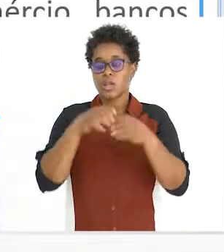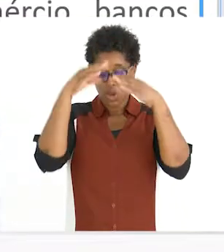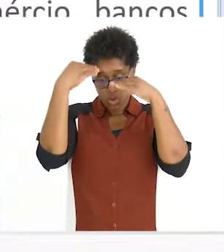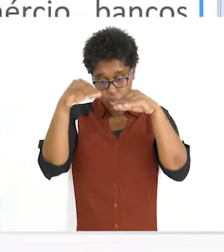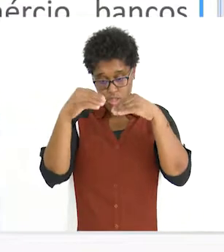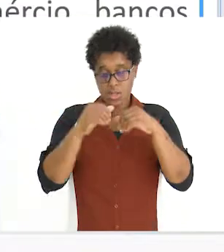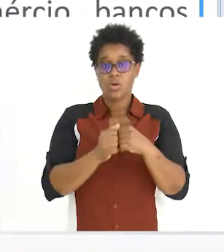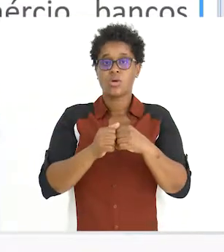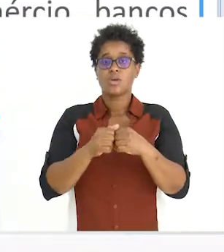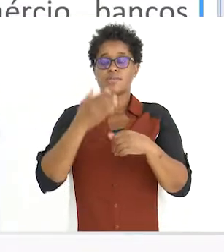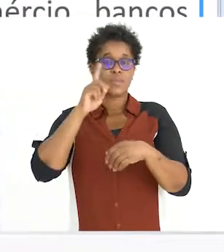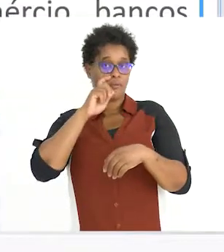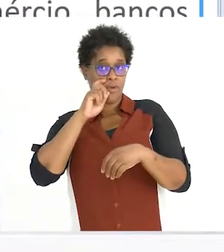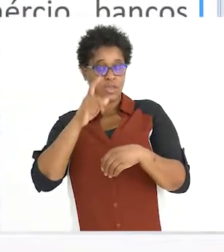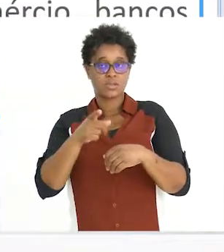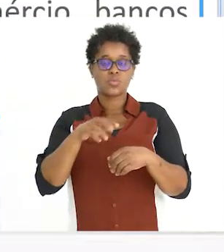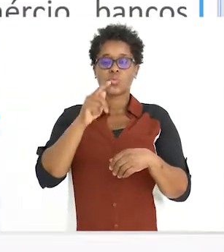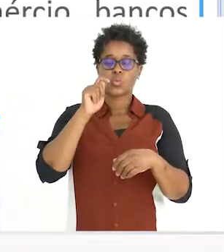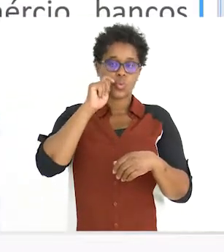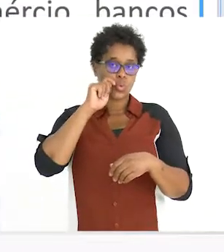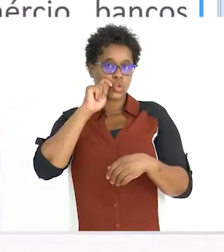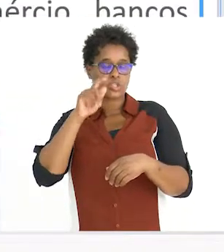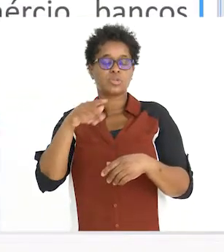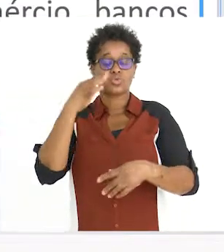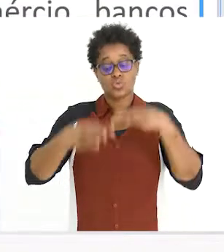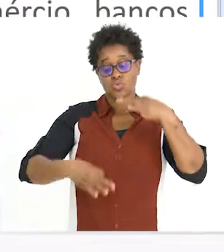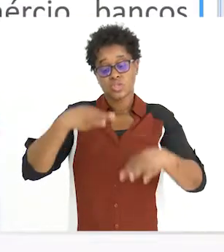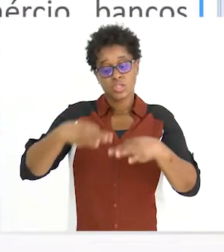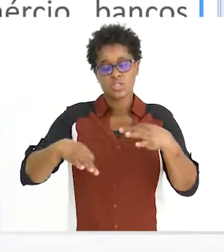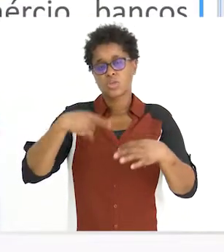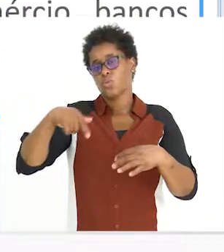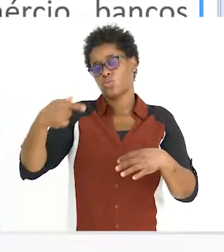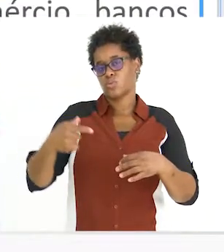educação, defesa, turismo, justiça, etc.